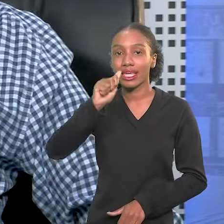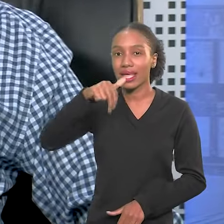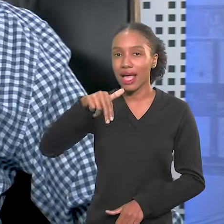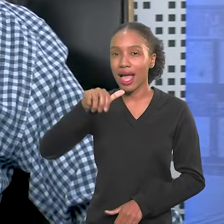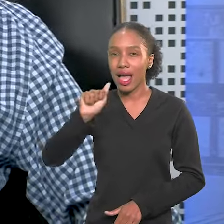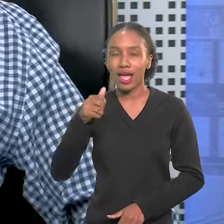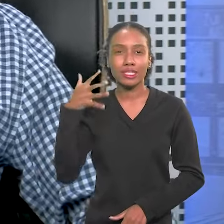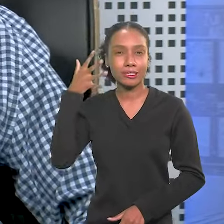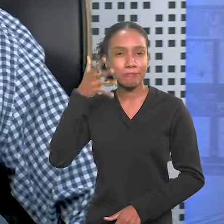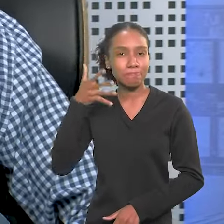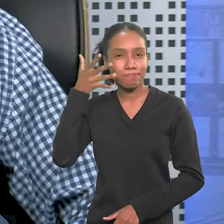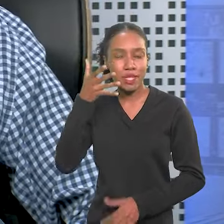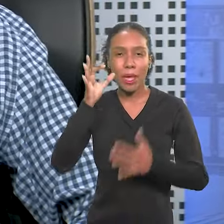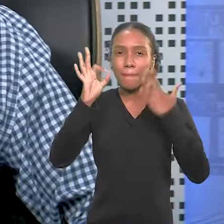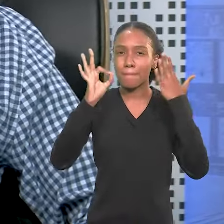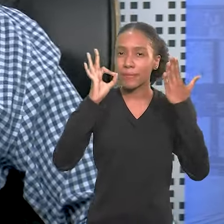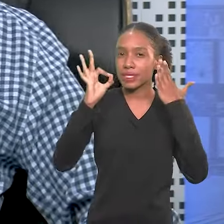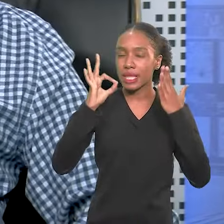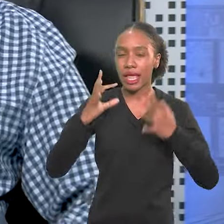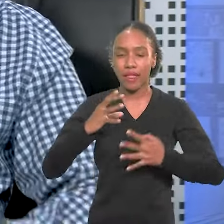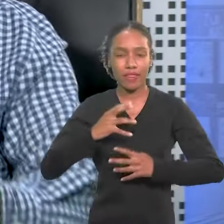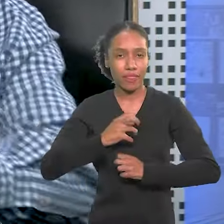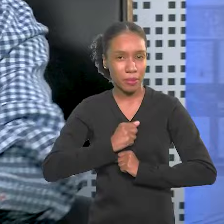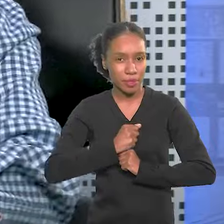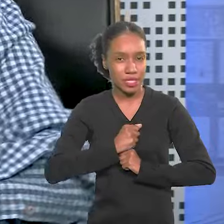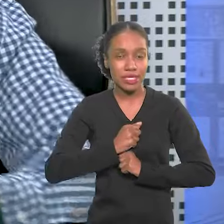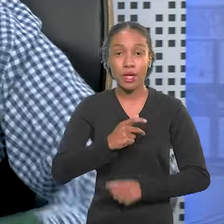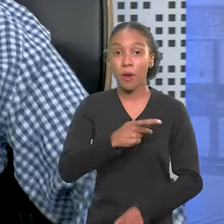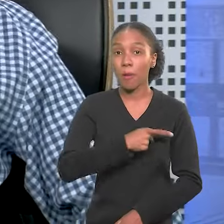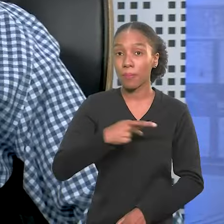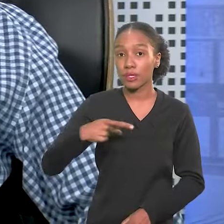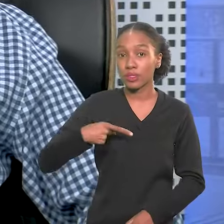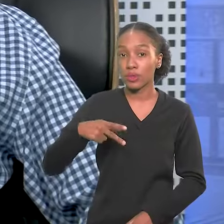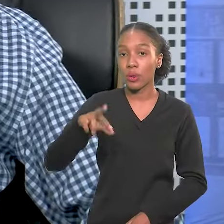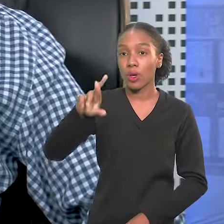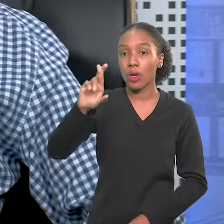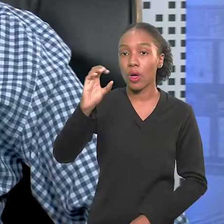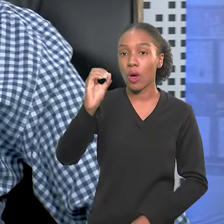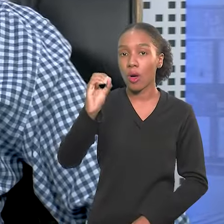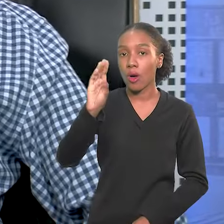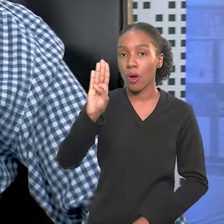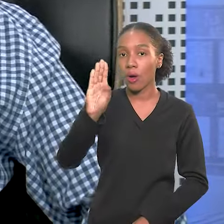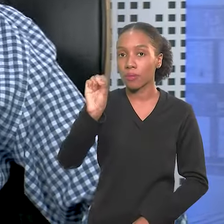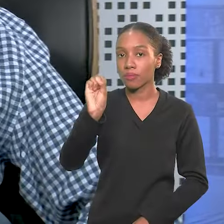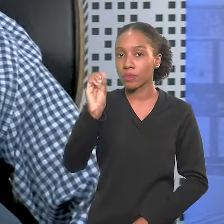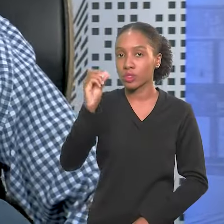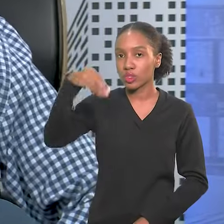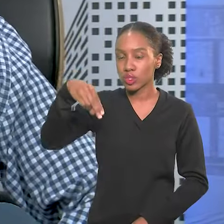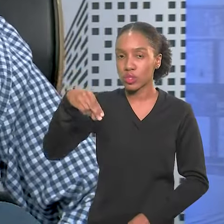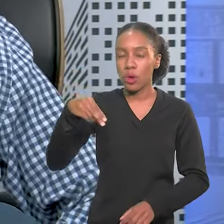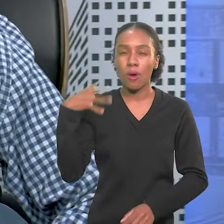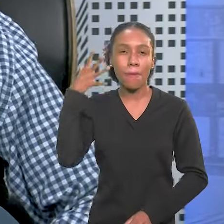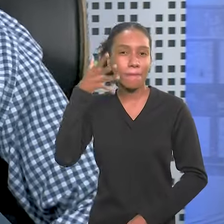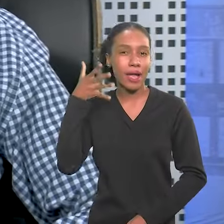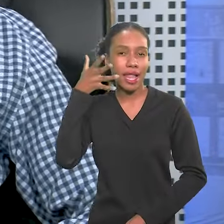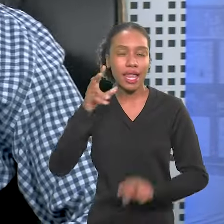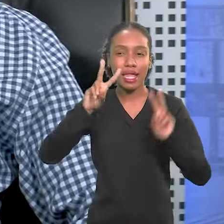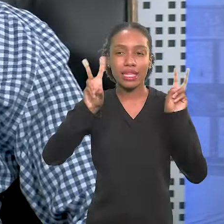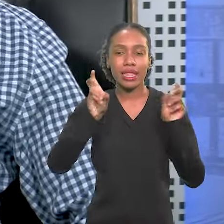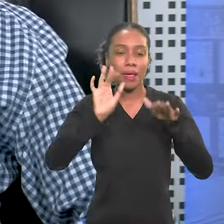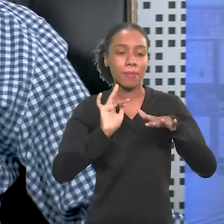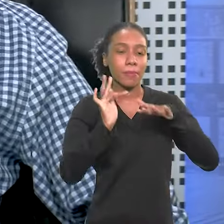sobre depressão tivemos o Pastor Robson falando sobre redes sociais